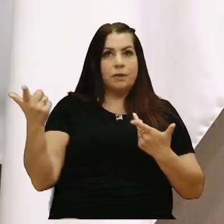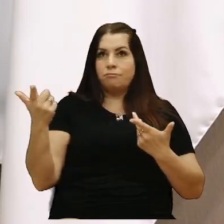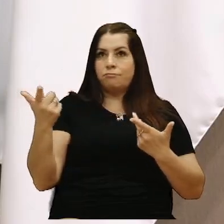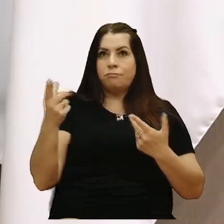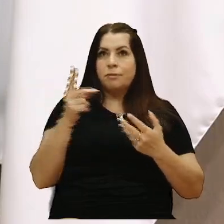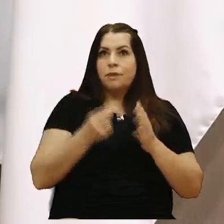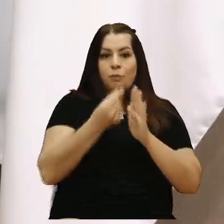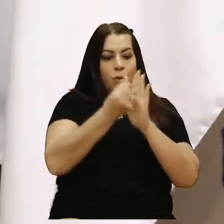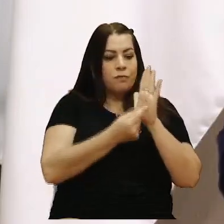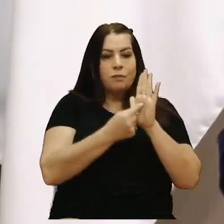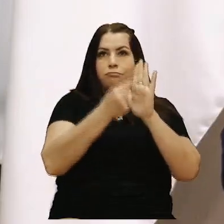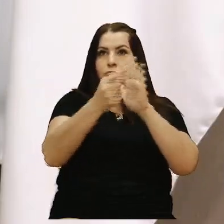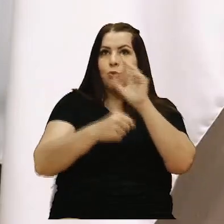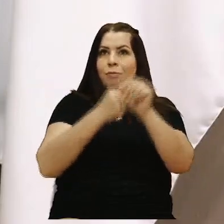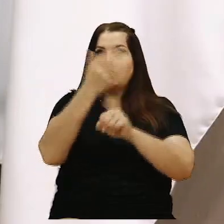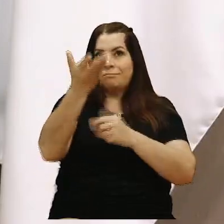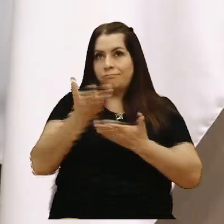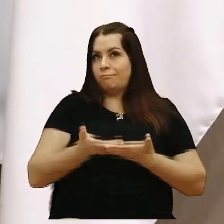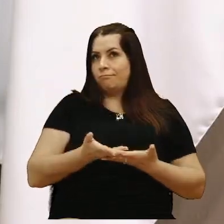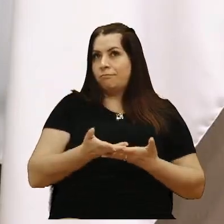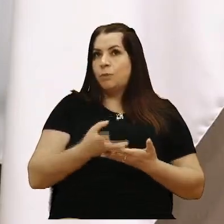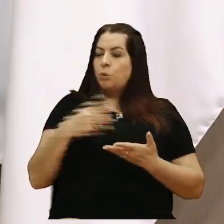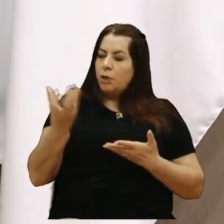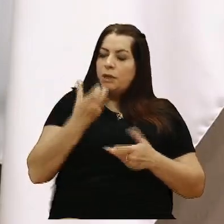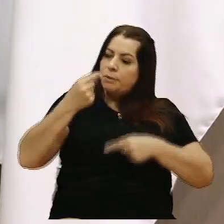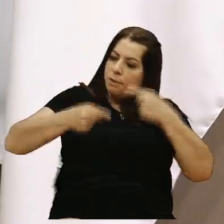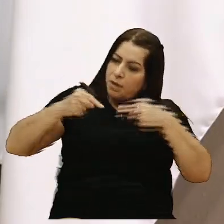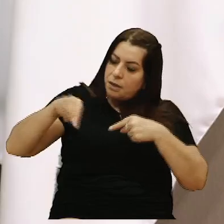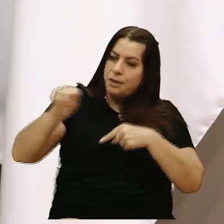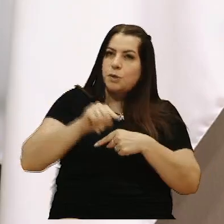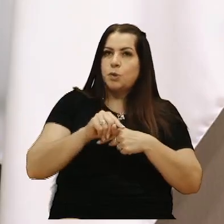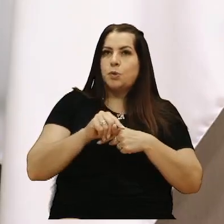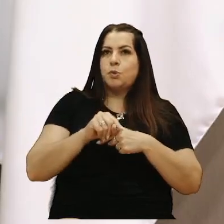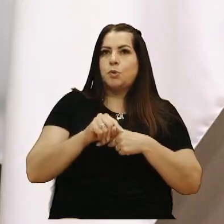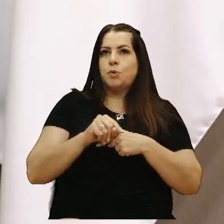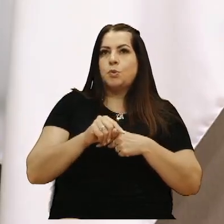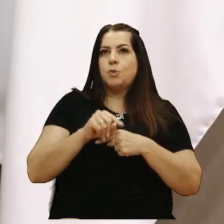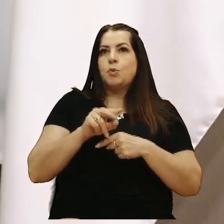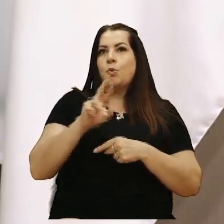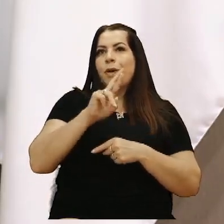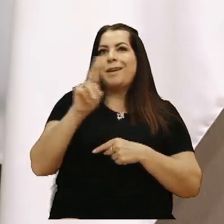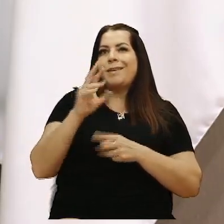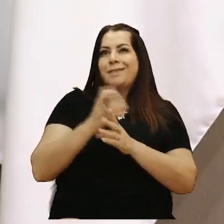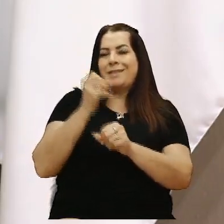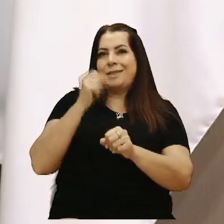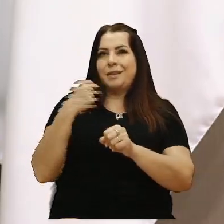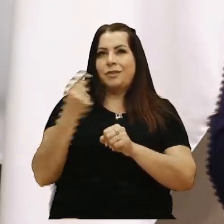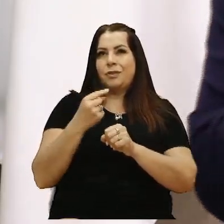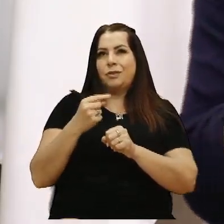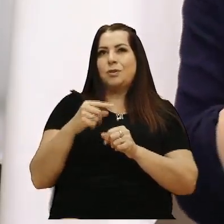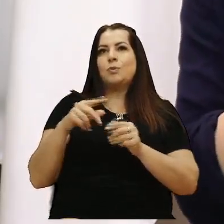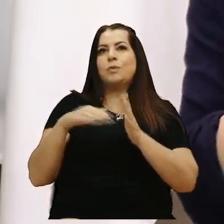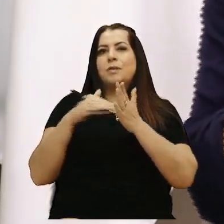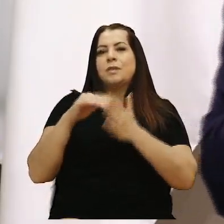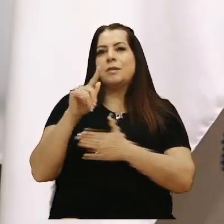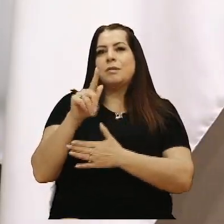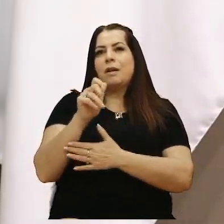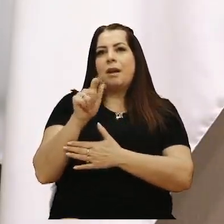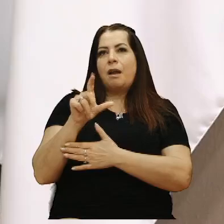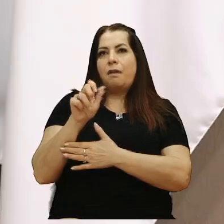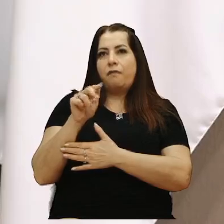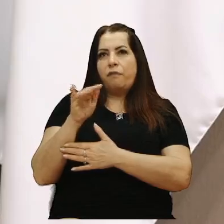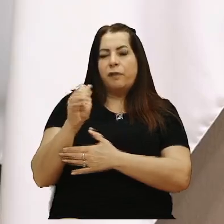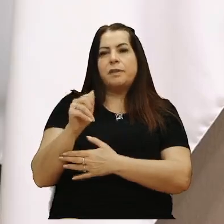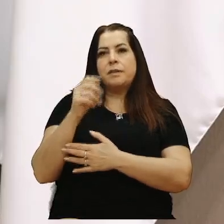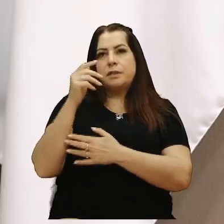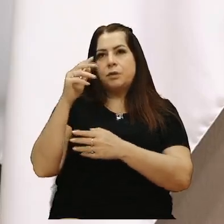previsão orçamentária? Nós queremos debater isso com a Receita da nossa cidade, com o secretário Galafassi, com o prefeito Adiló,